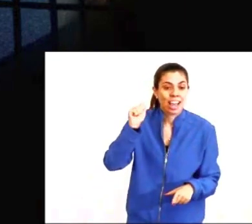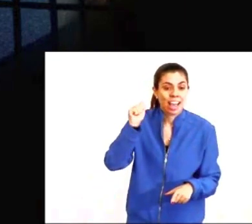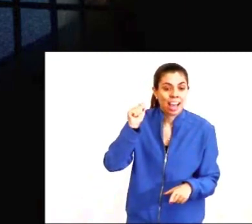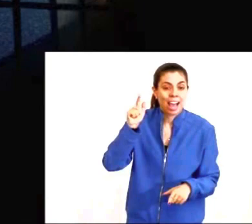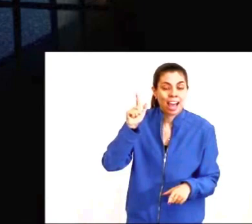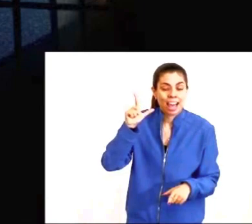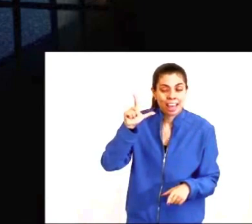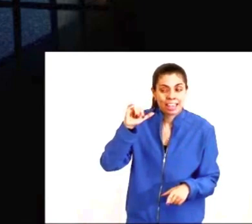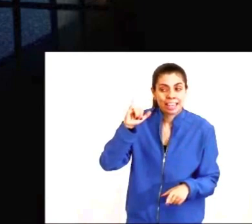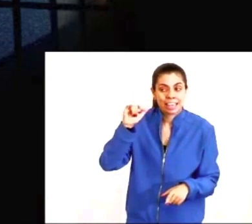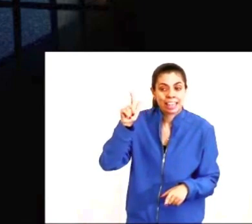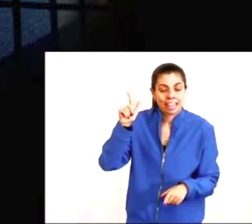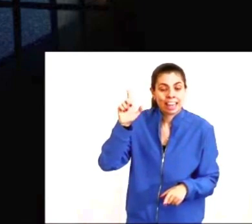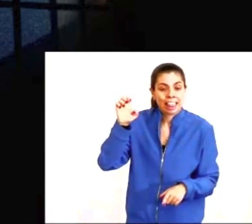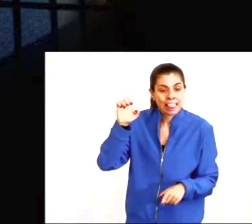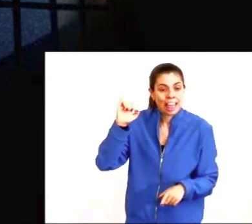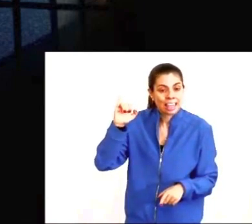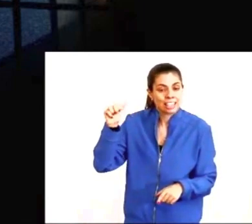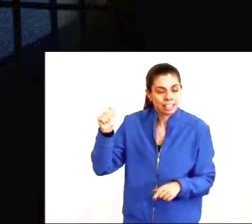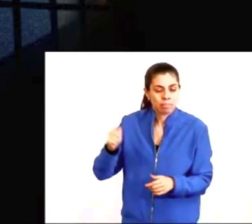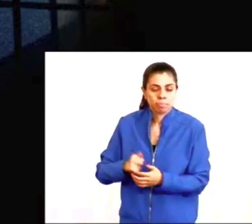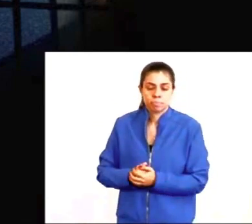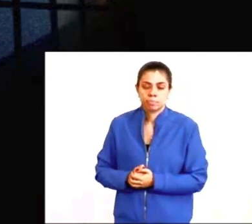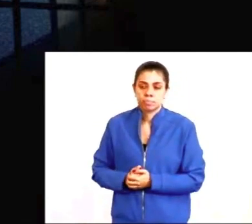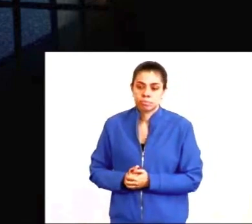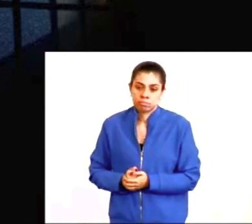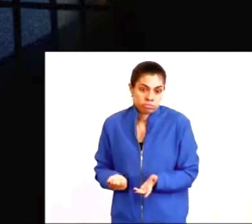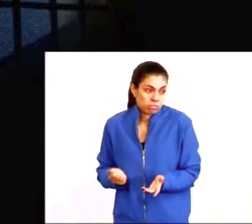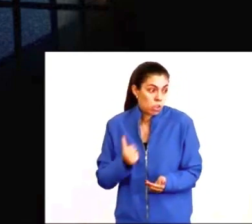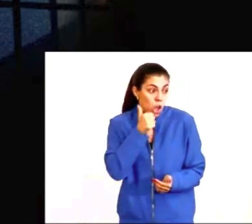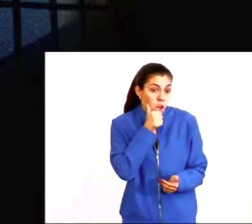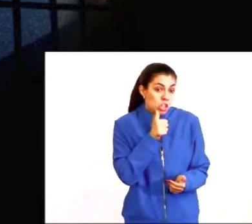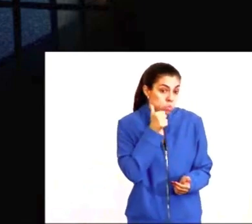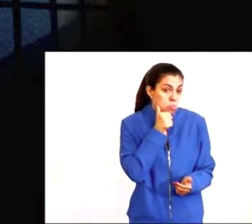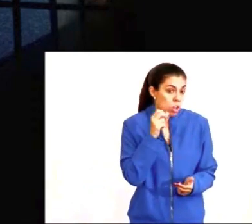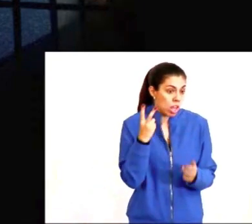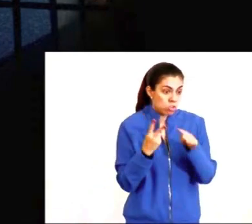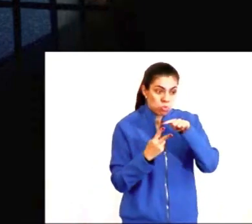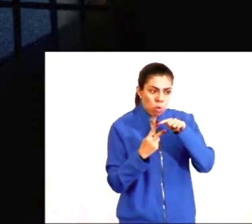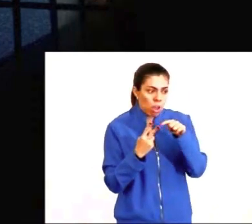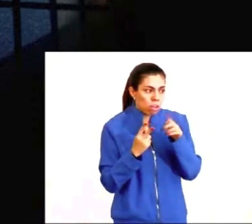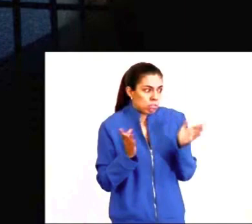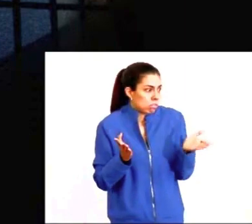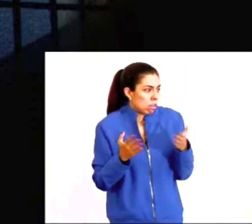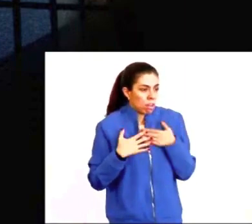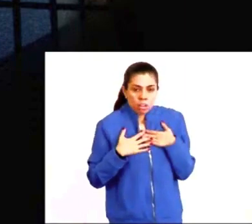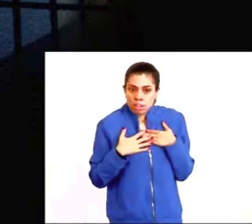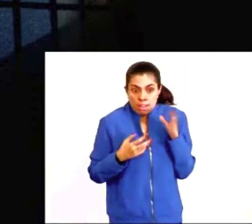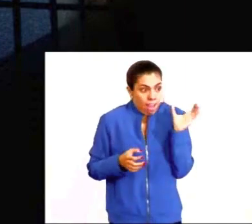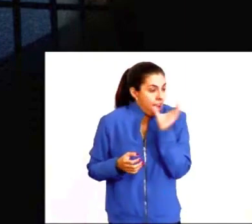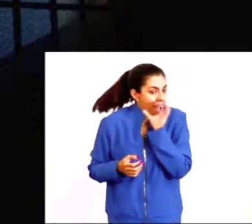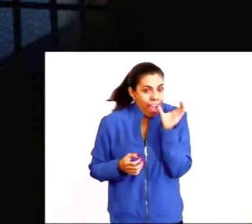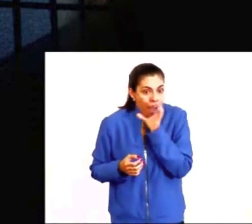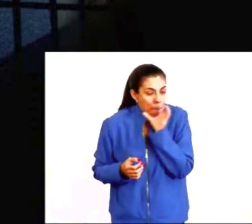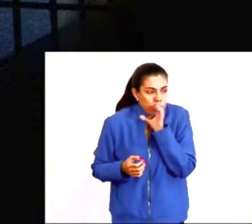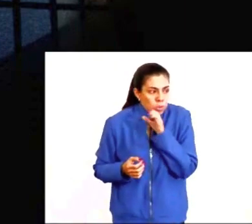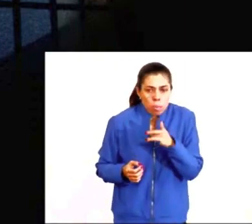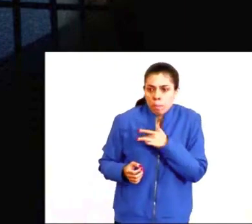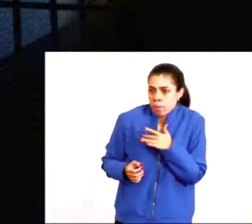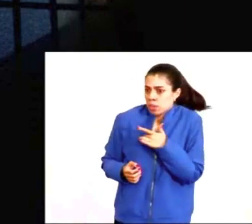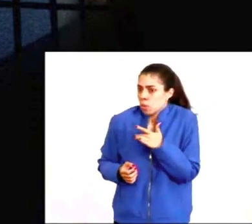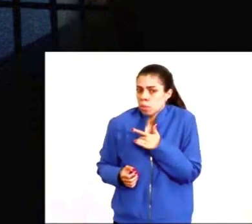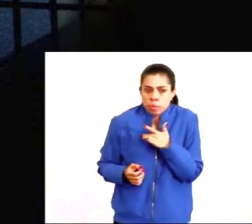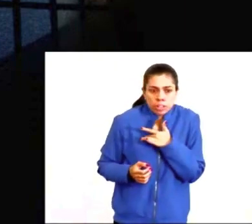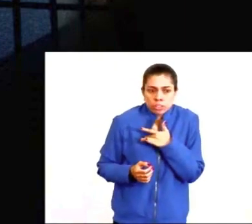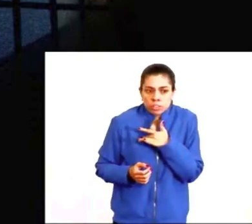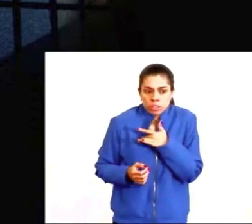palavra. E retirando-se elas apressadamente do sepulcro, tomadas de medo e grande